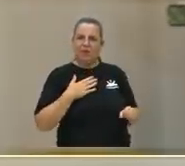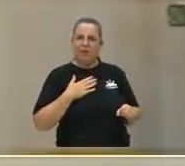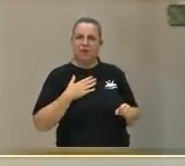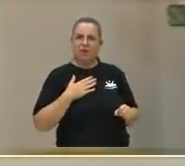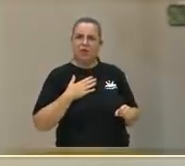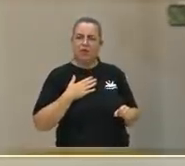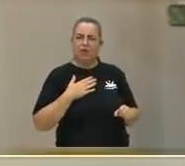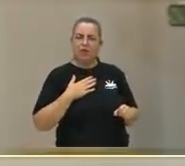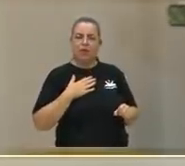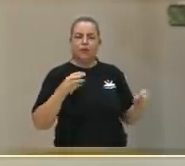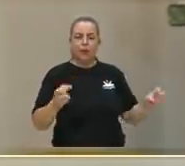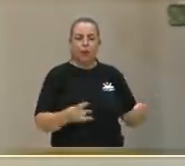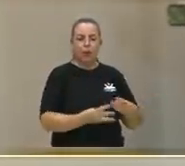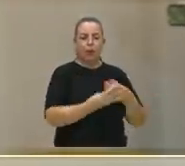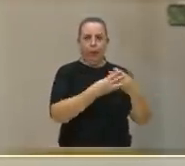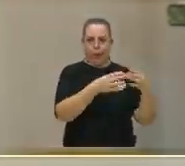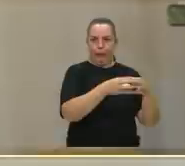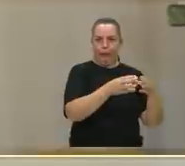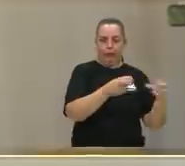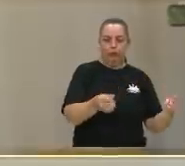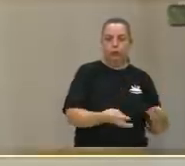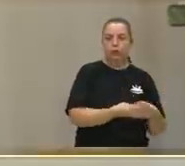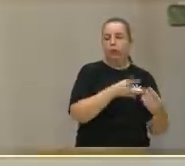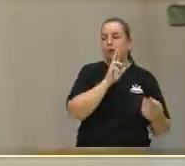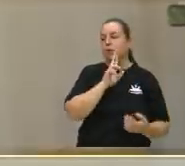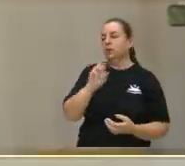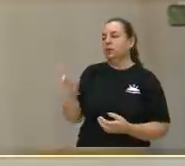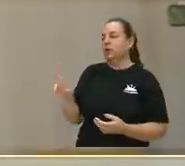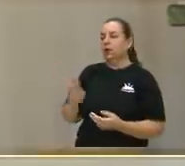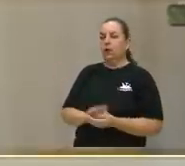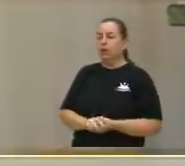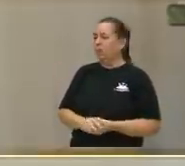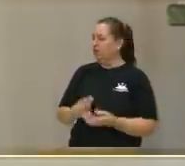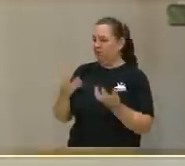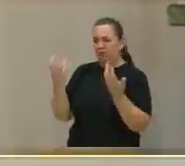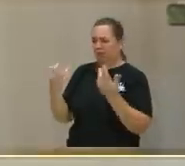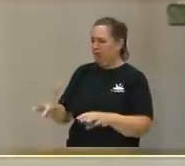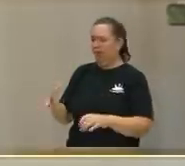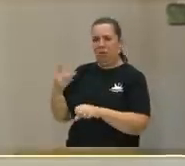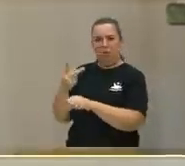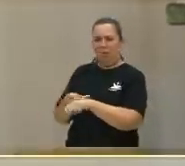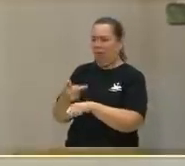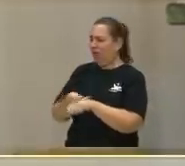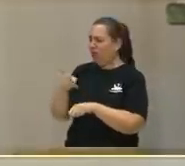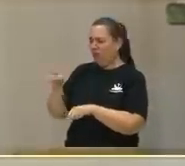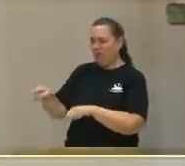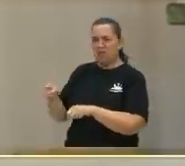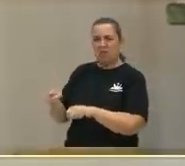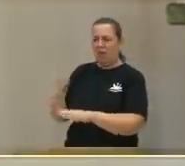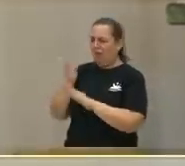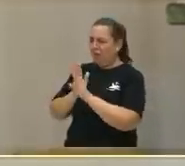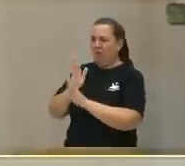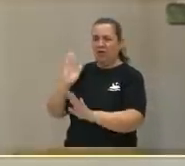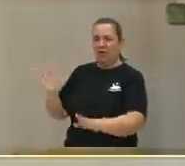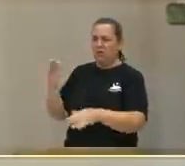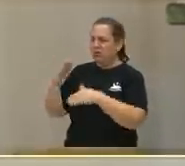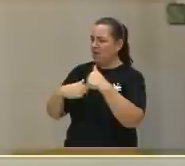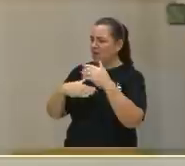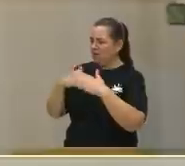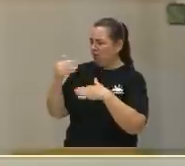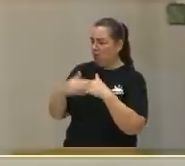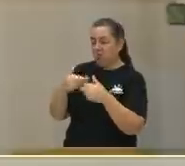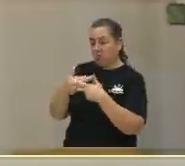o judeus responderam nós não queremos te apedrejar por causa das obras